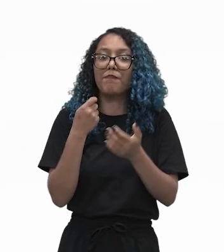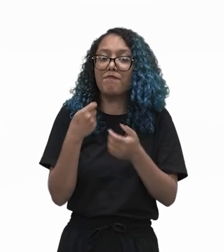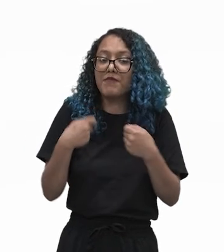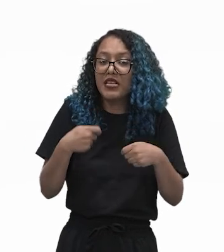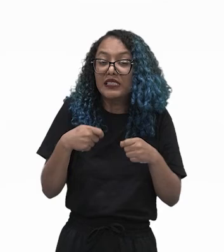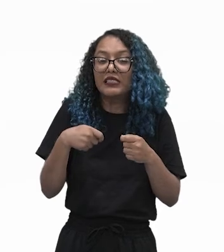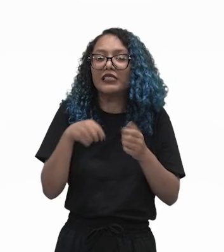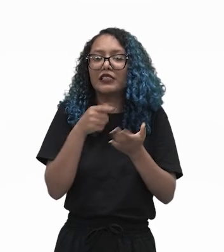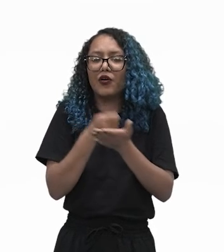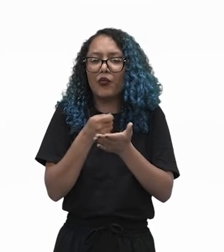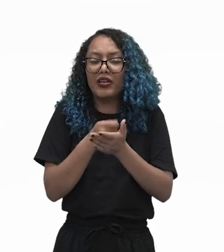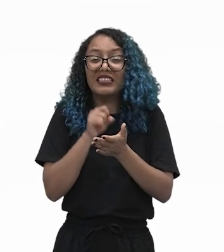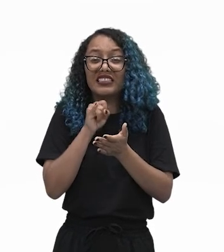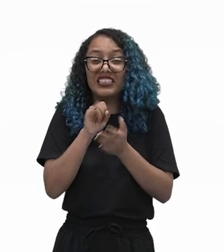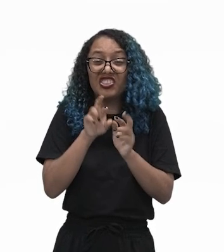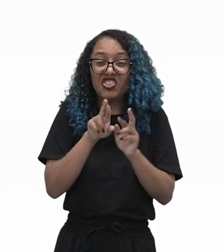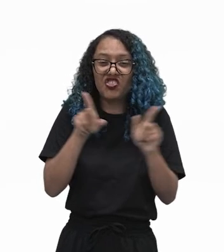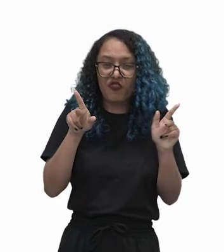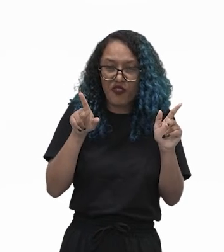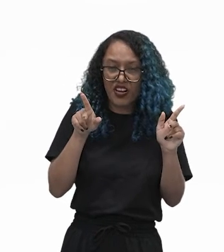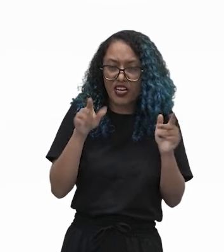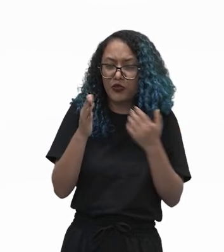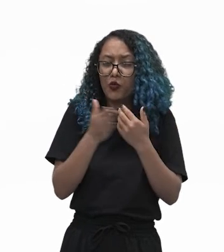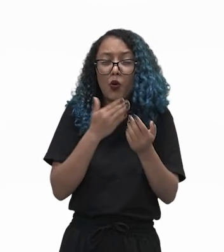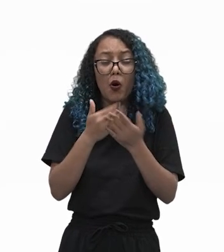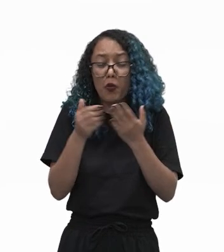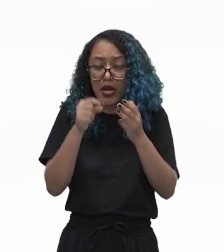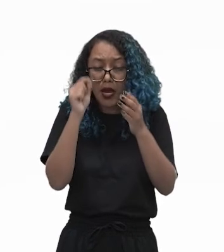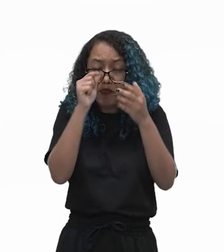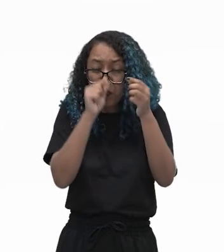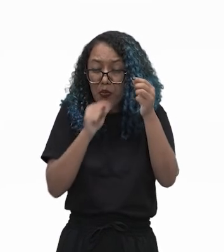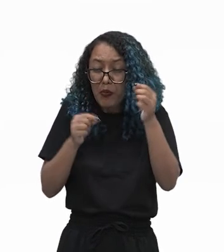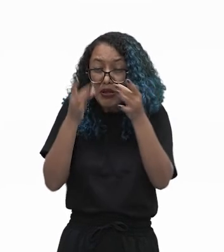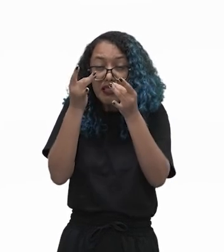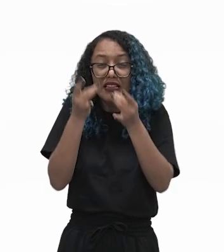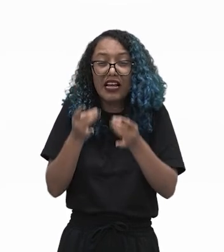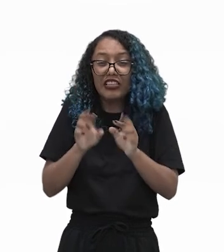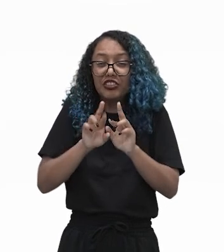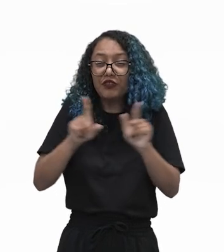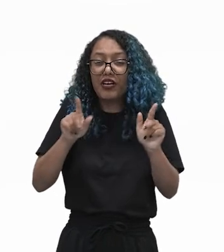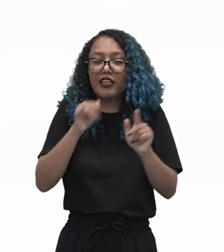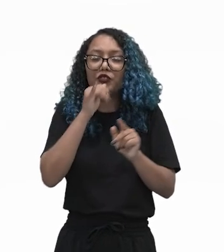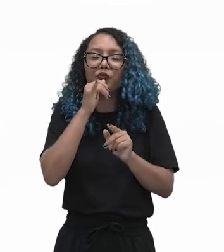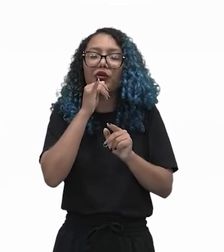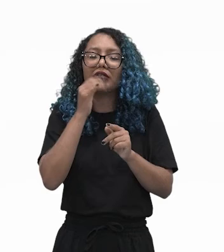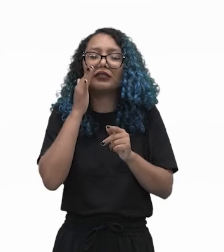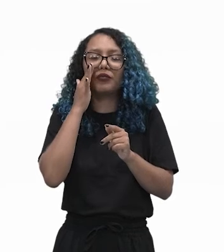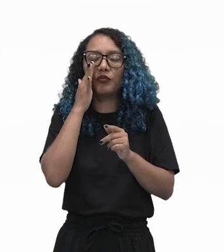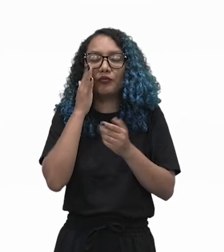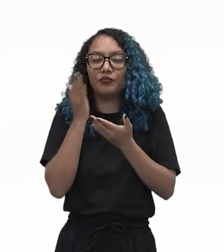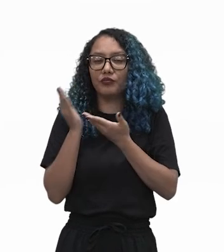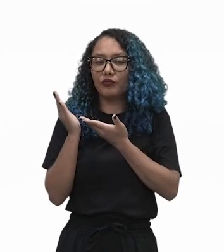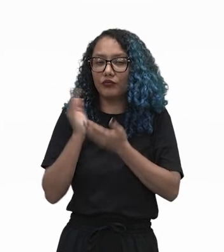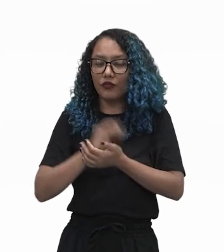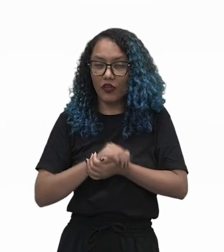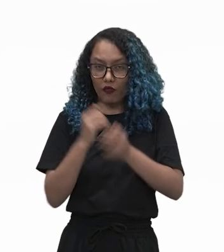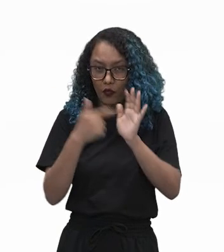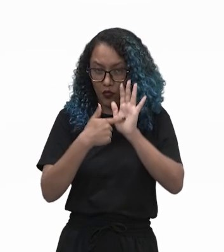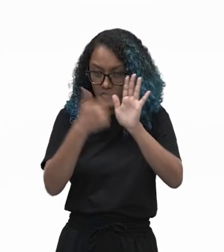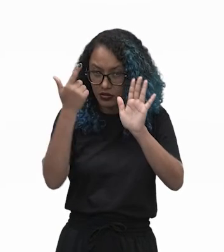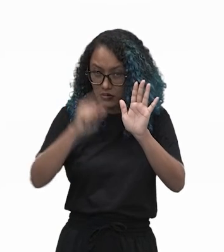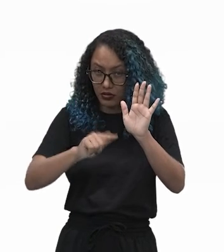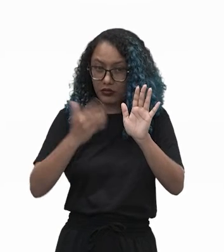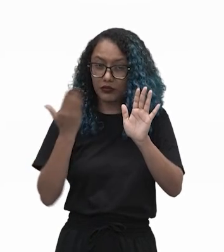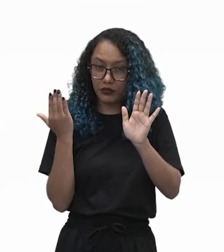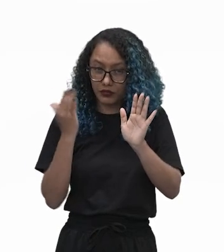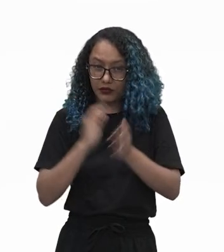ser aromática. Se for diferente, qualquer coisa diferente, se, por exemplo, a gente for representar, vou representar aqui novamente para